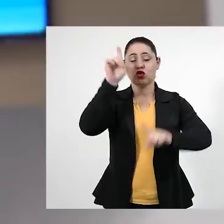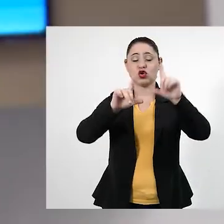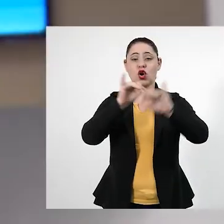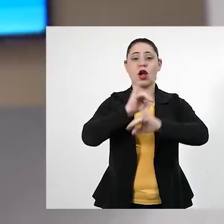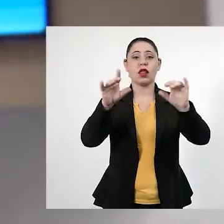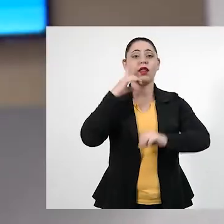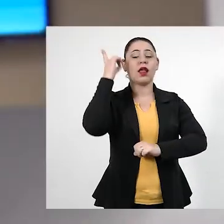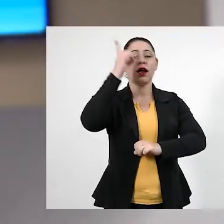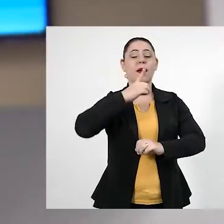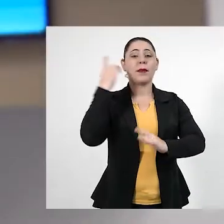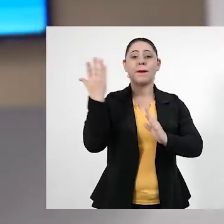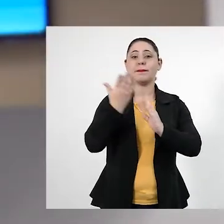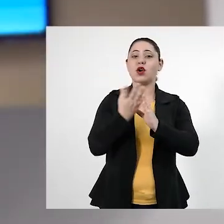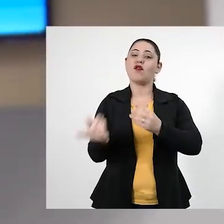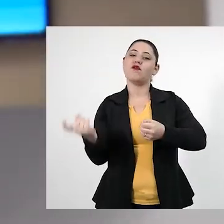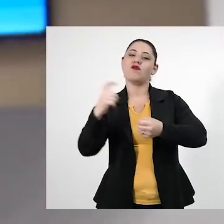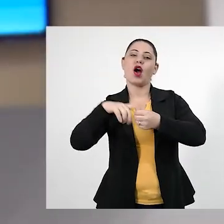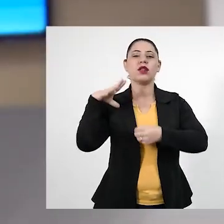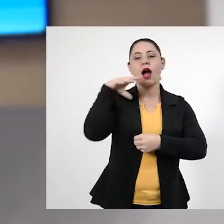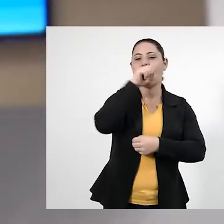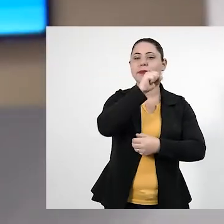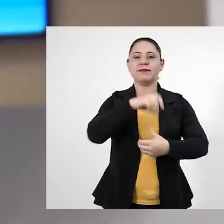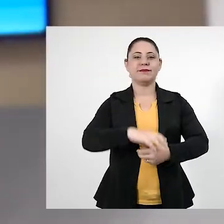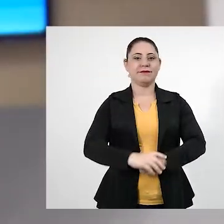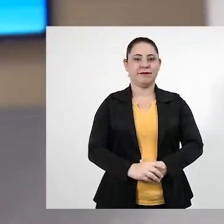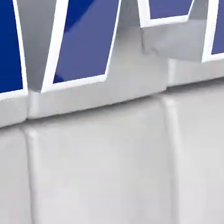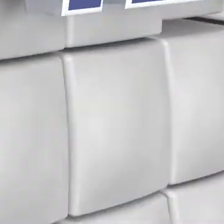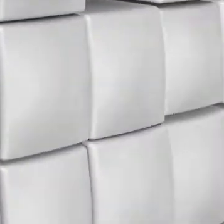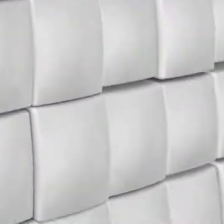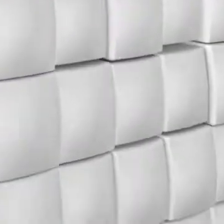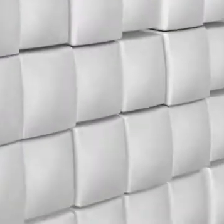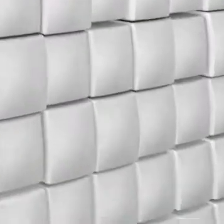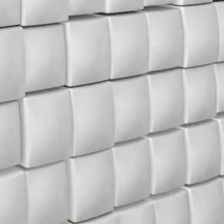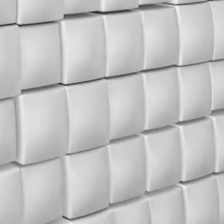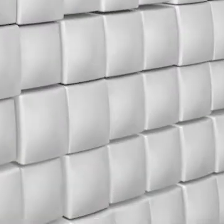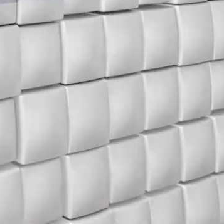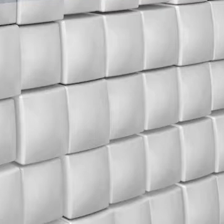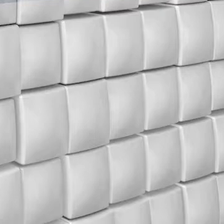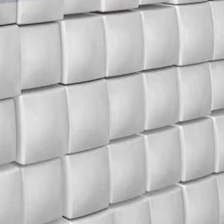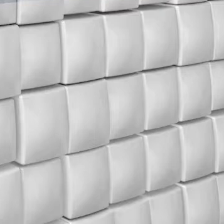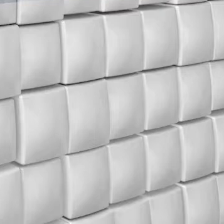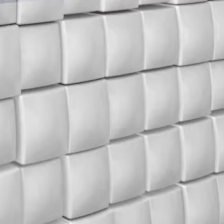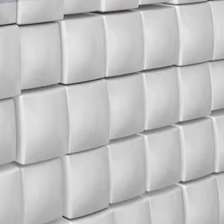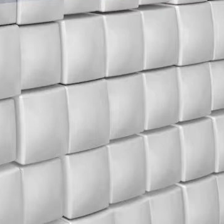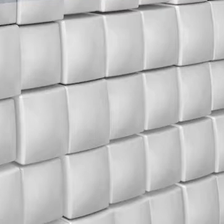O Jornal Parlamentar segue para um breve intervalo e volta já.